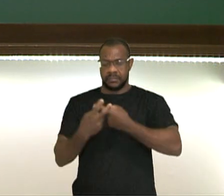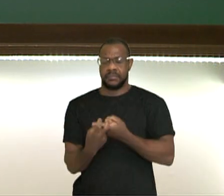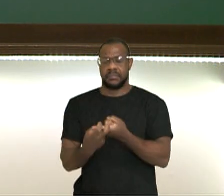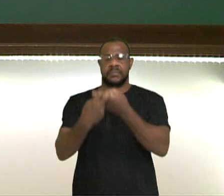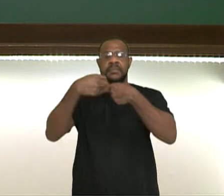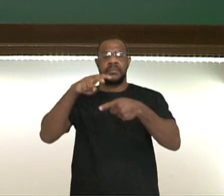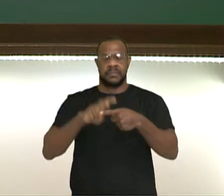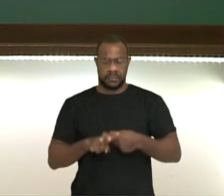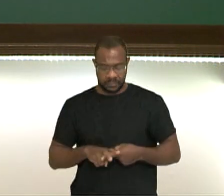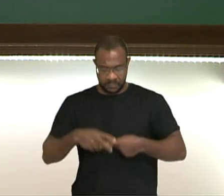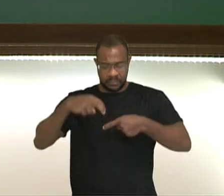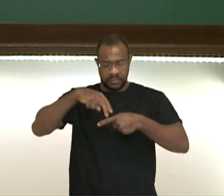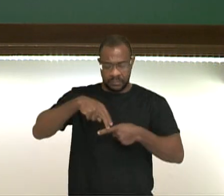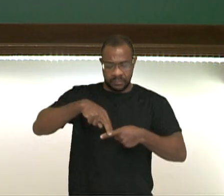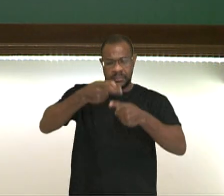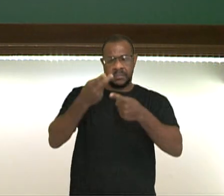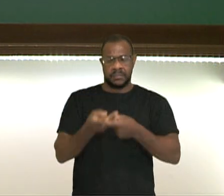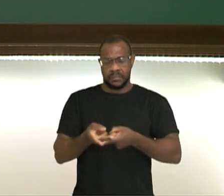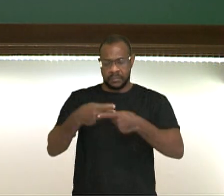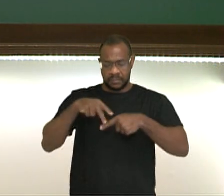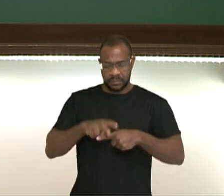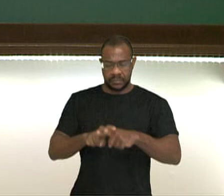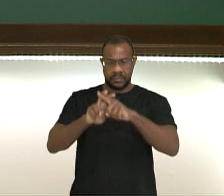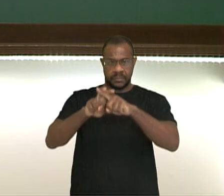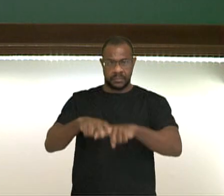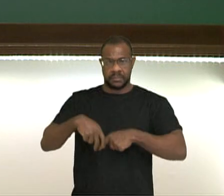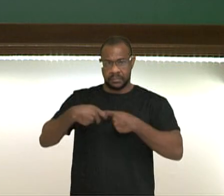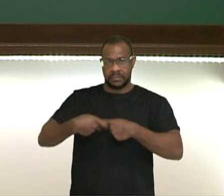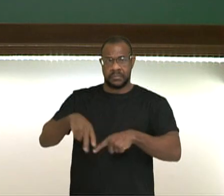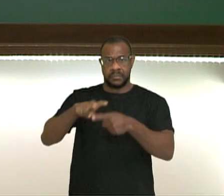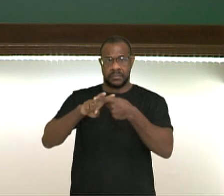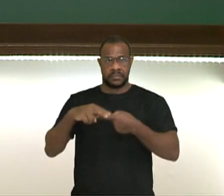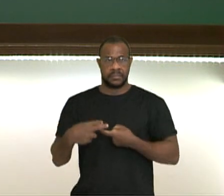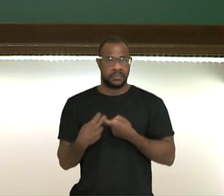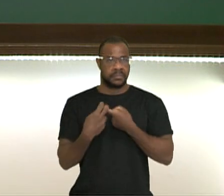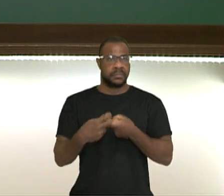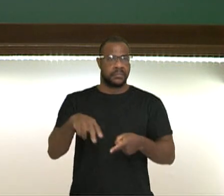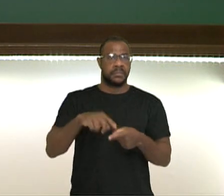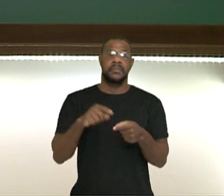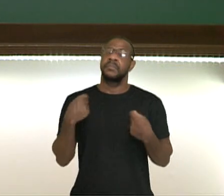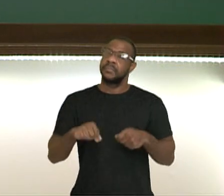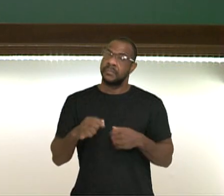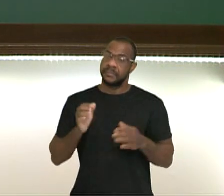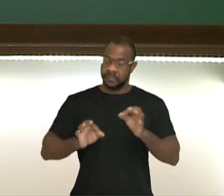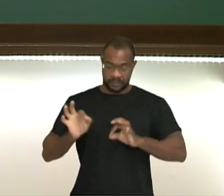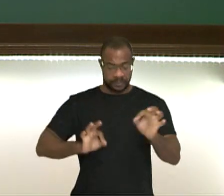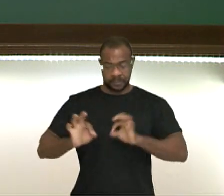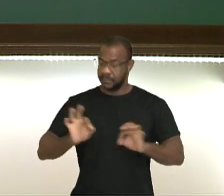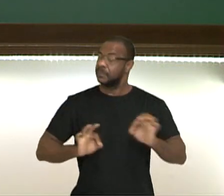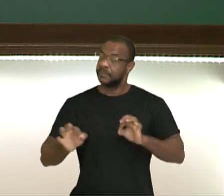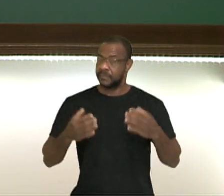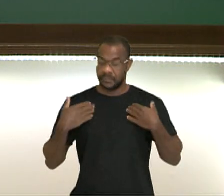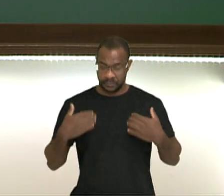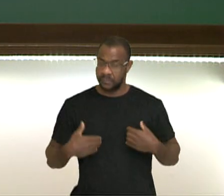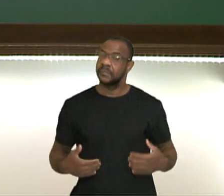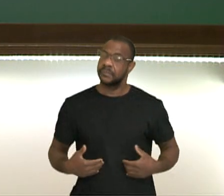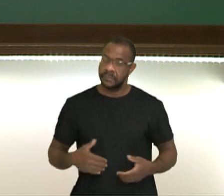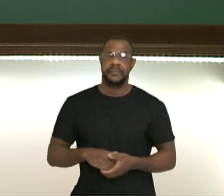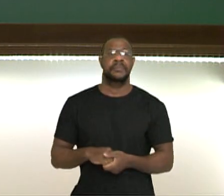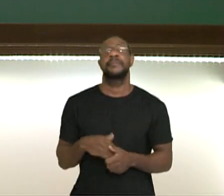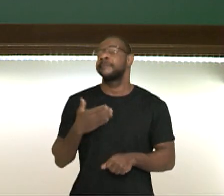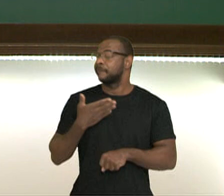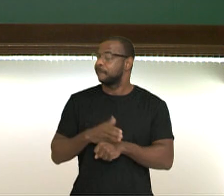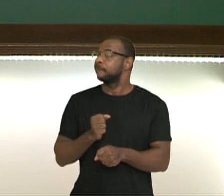muito grande, né, para poder fazer todo aquele contorcionismo todo, né? Então é muito difícil também. Então são anos